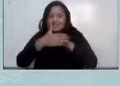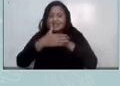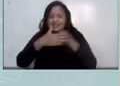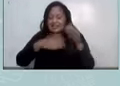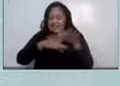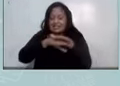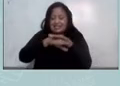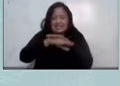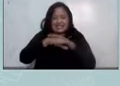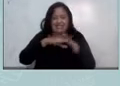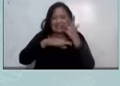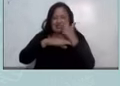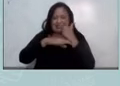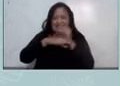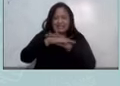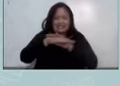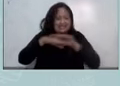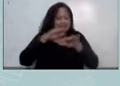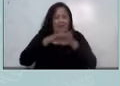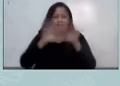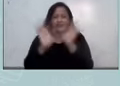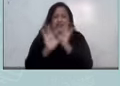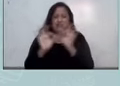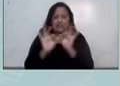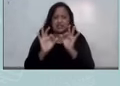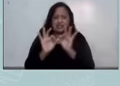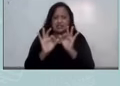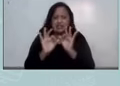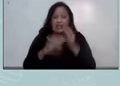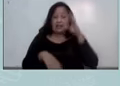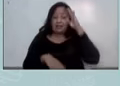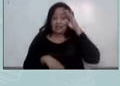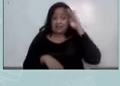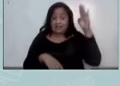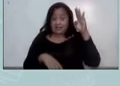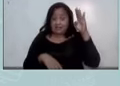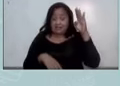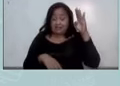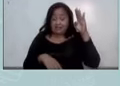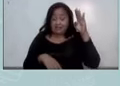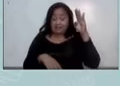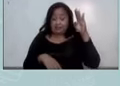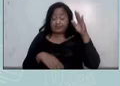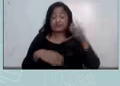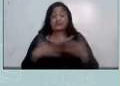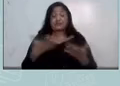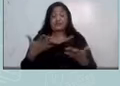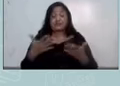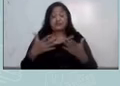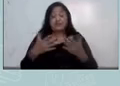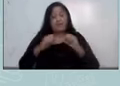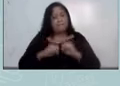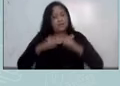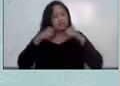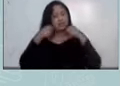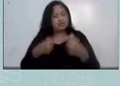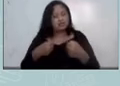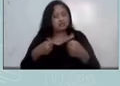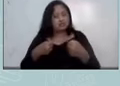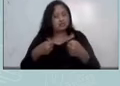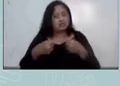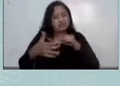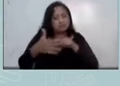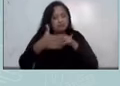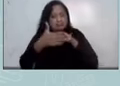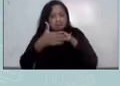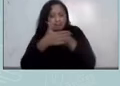ali bonitinha, toda íntegra. Então, ela é a nossa principal barreira física que vai justamente tentar impedir a invasão,